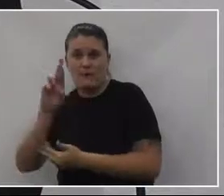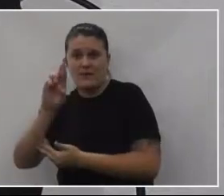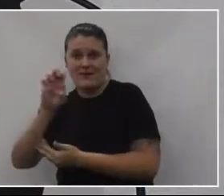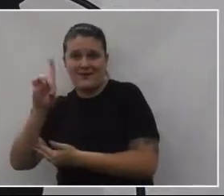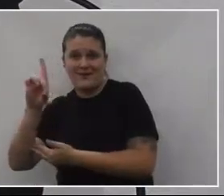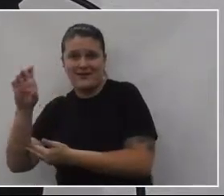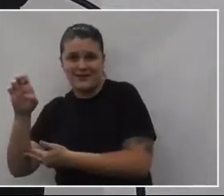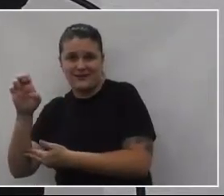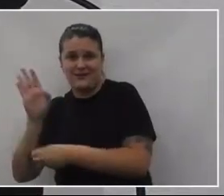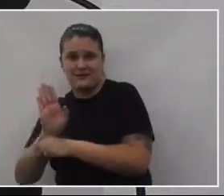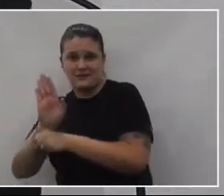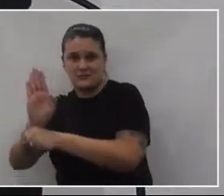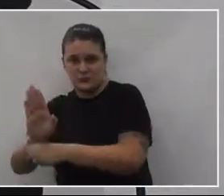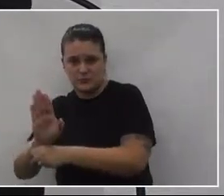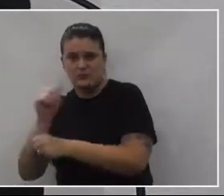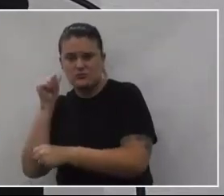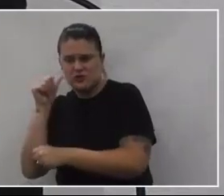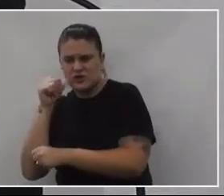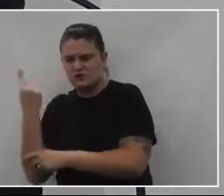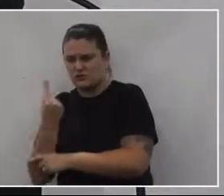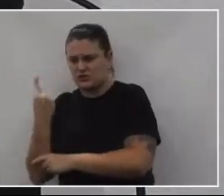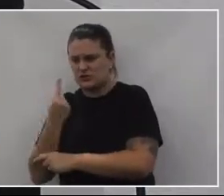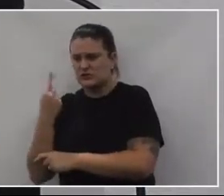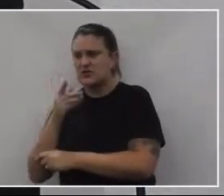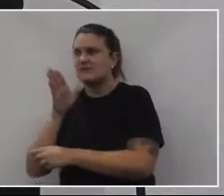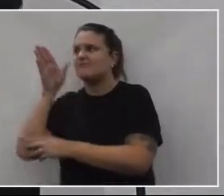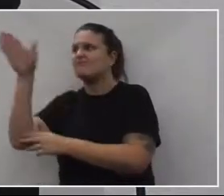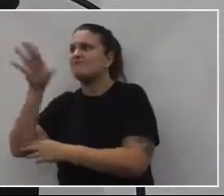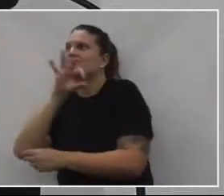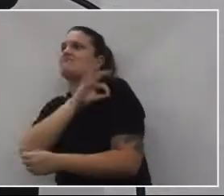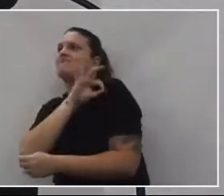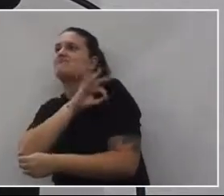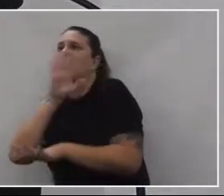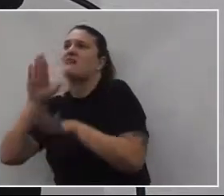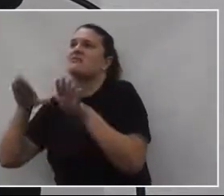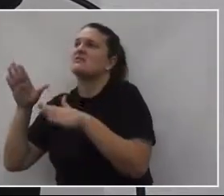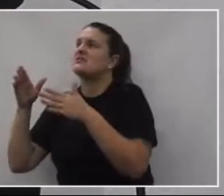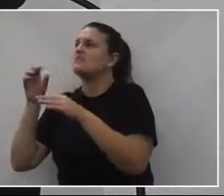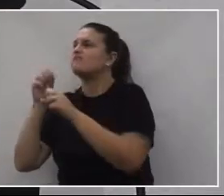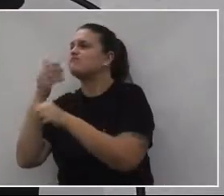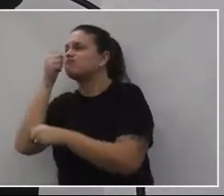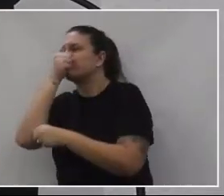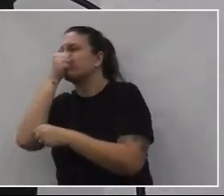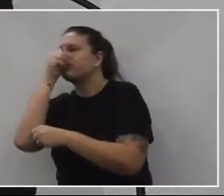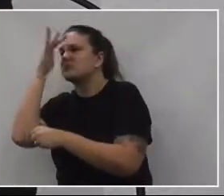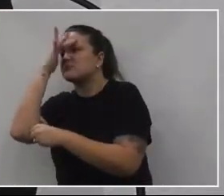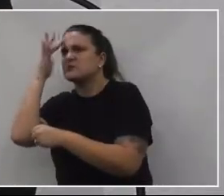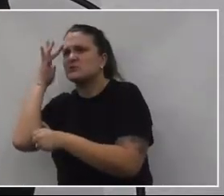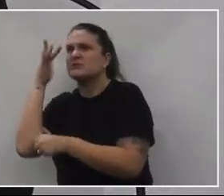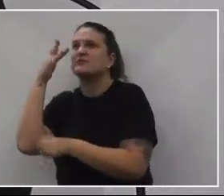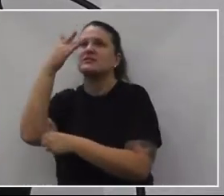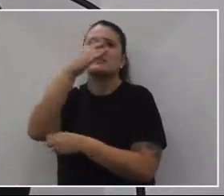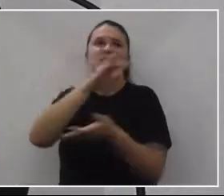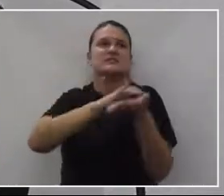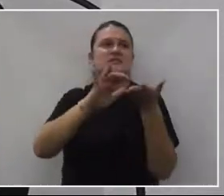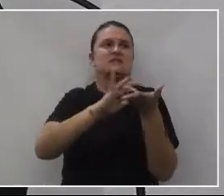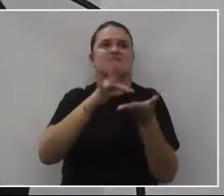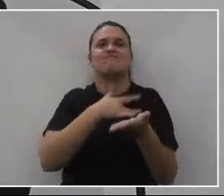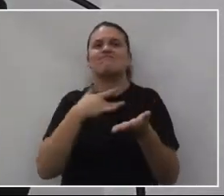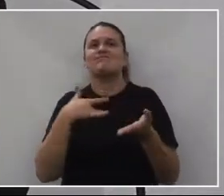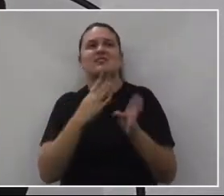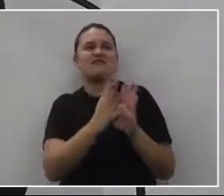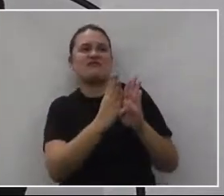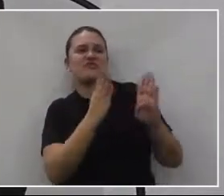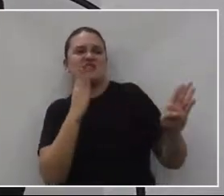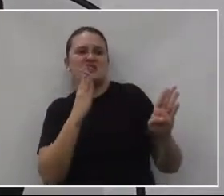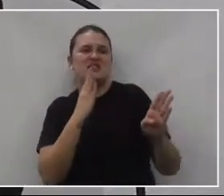ficava sozinha, vereadora, que corria na delegacia, às vezes a delegacia está cheia, vai na saúde, ela tem que ficar na fila, às vezes com machucado